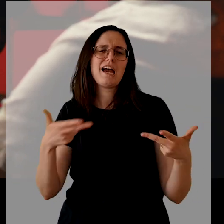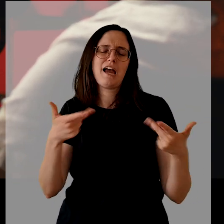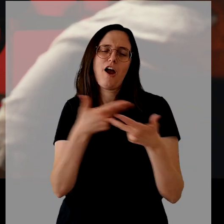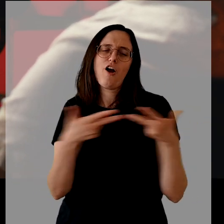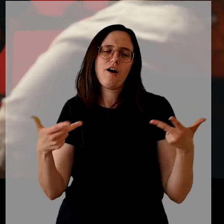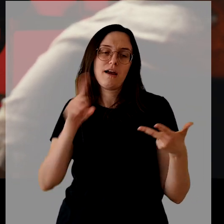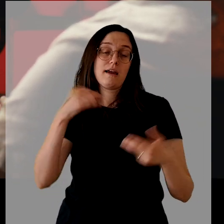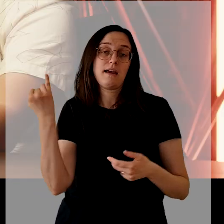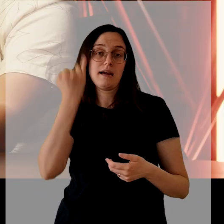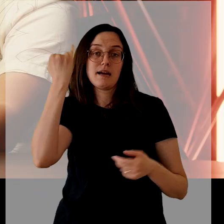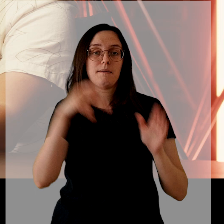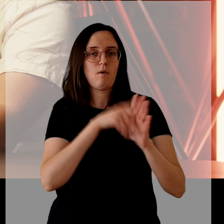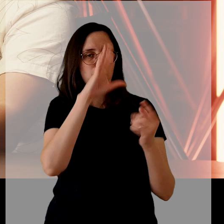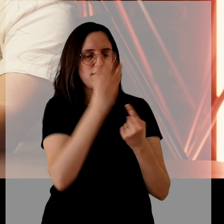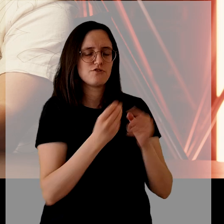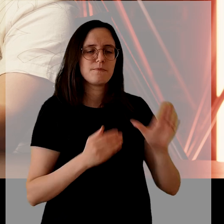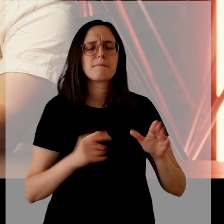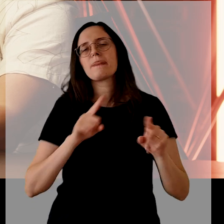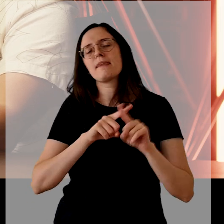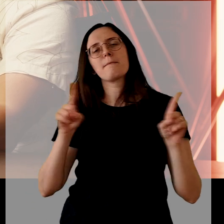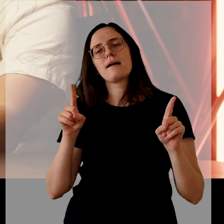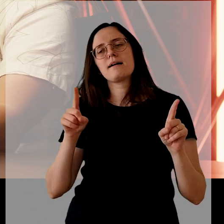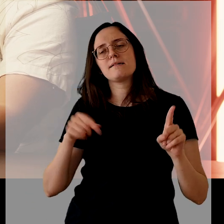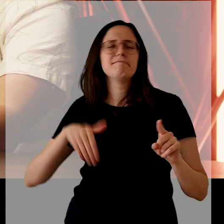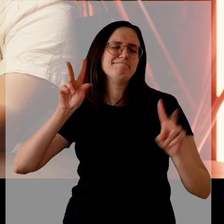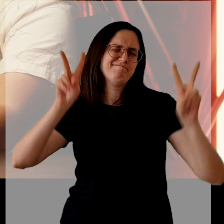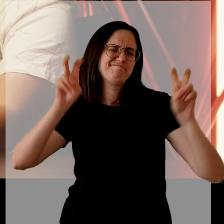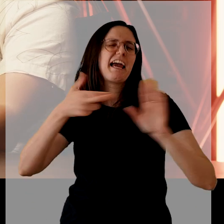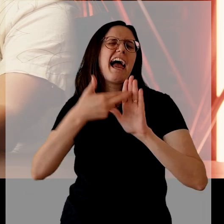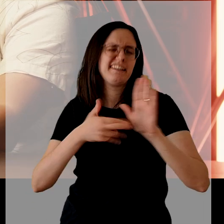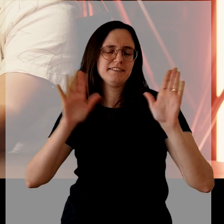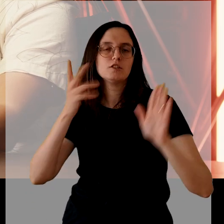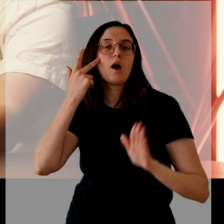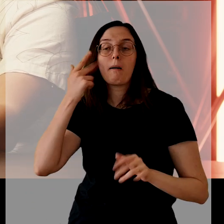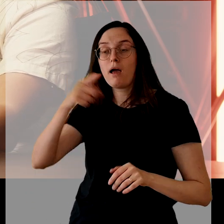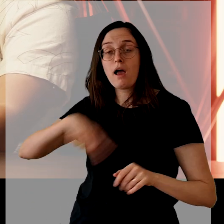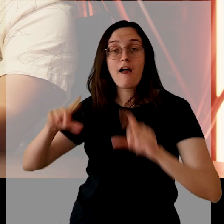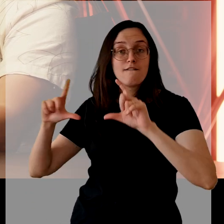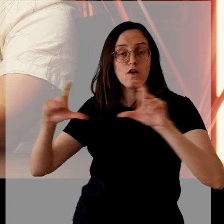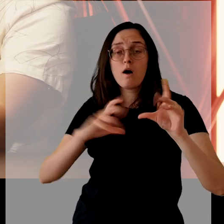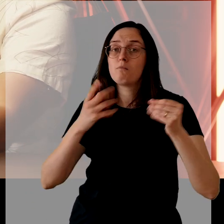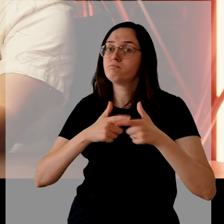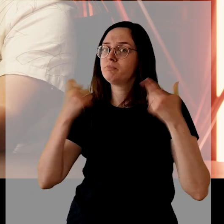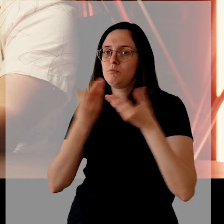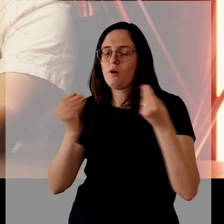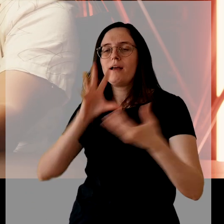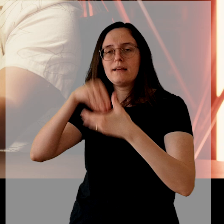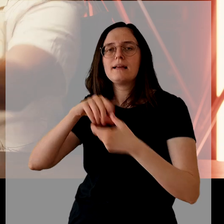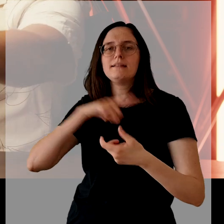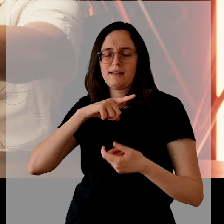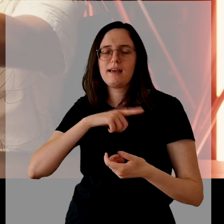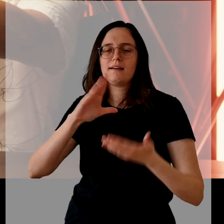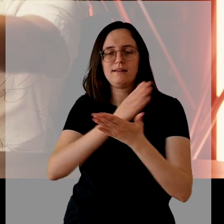coisas muito importantes de arte. Mas, via de regra, a equipe de fotografia ela é muito numerosa e ela é subdividida em